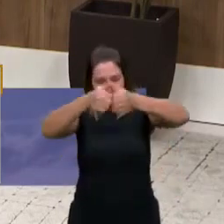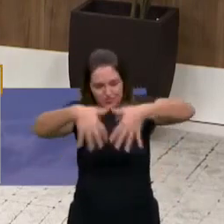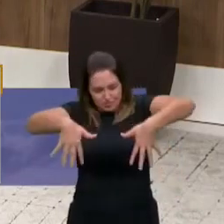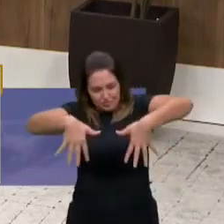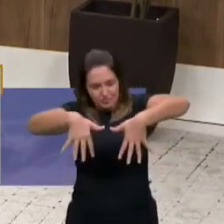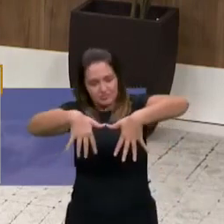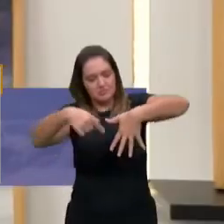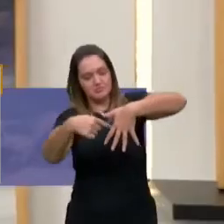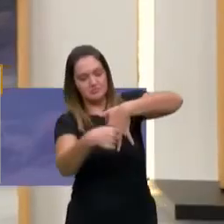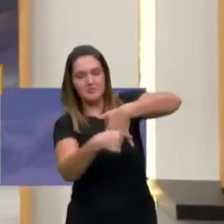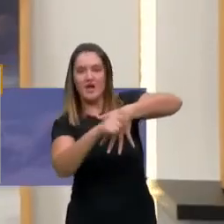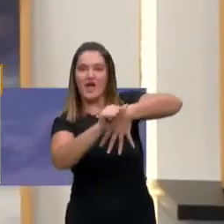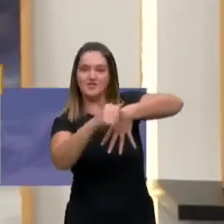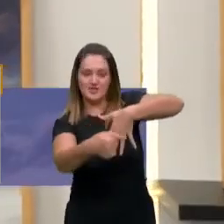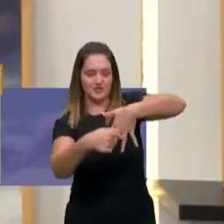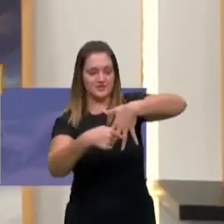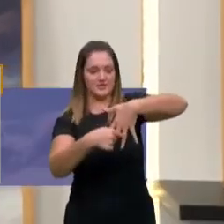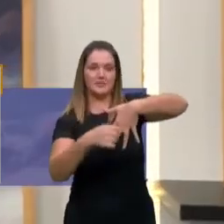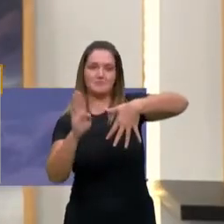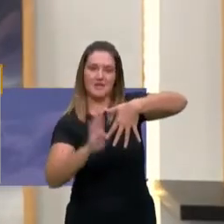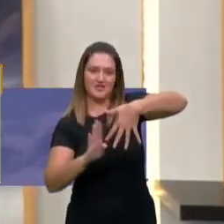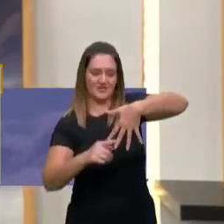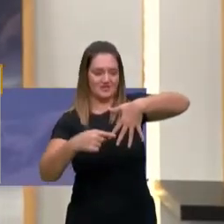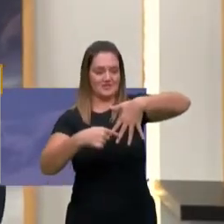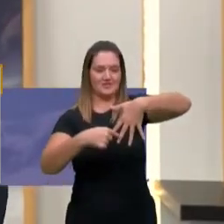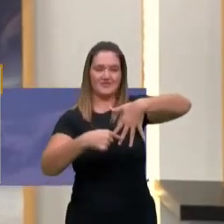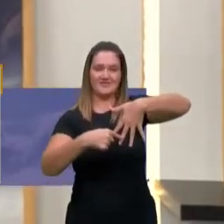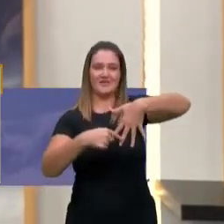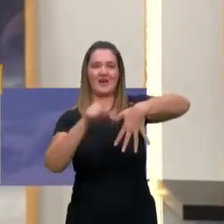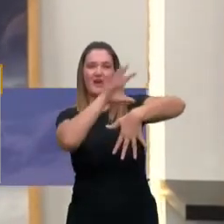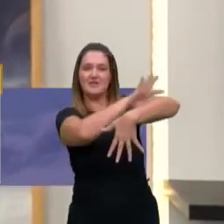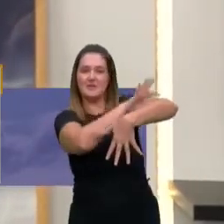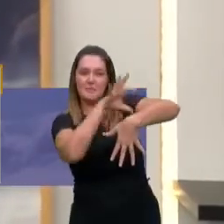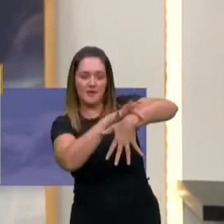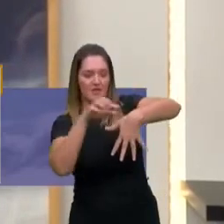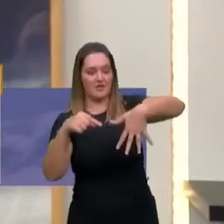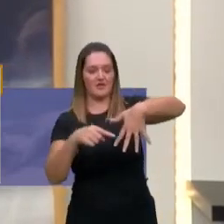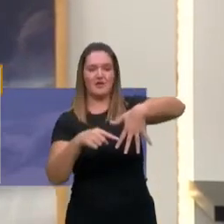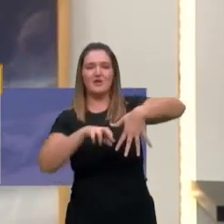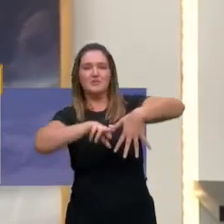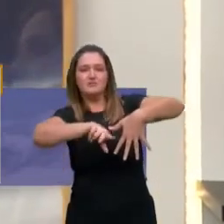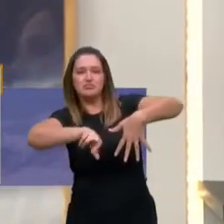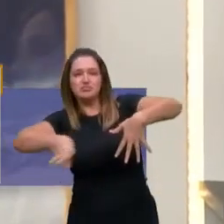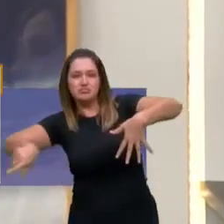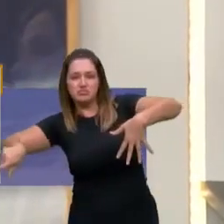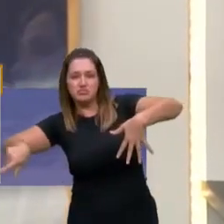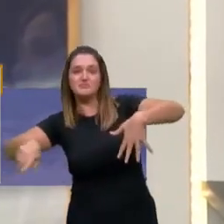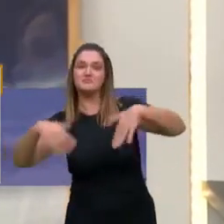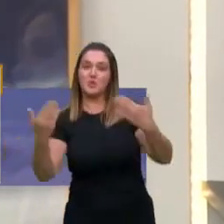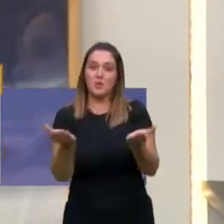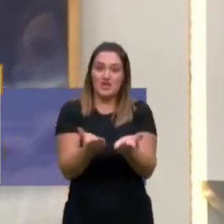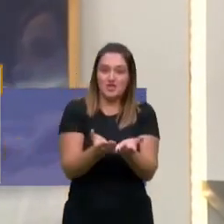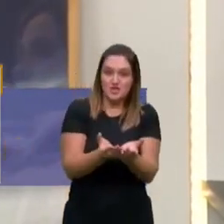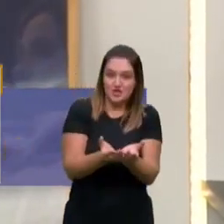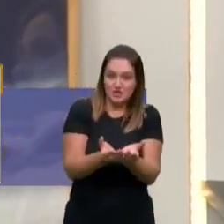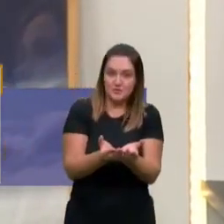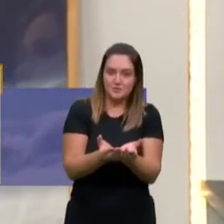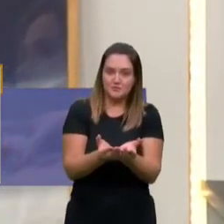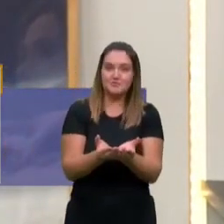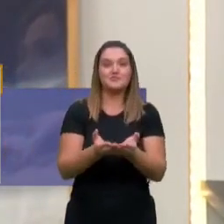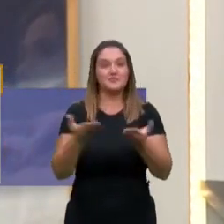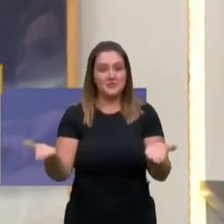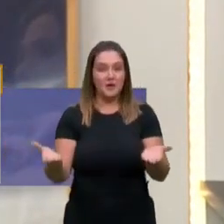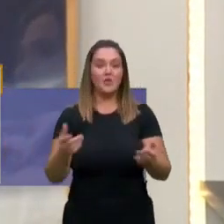várias denominações. Ah, sim. Entendeu? Então, no caso, as sete igrejas se referem às sete fases